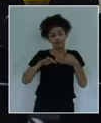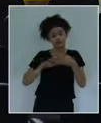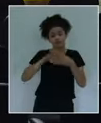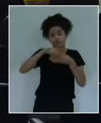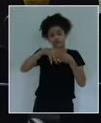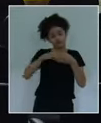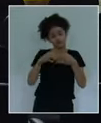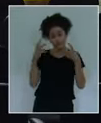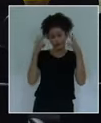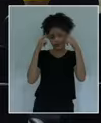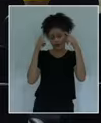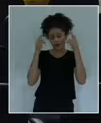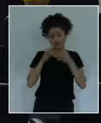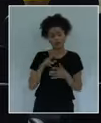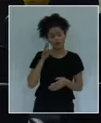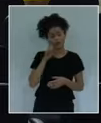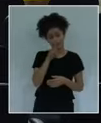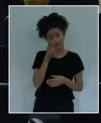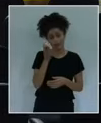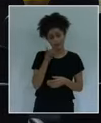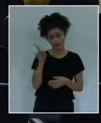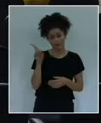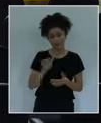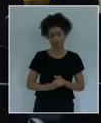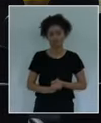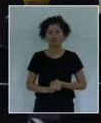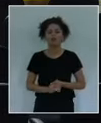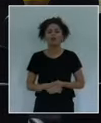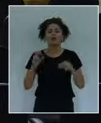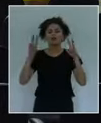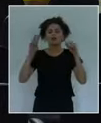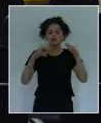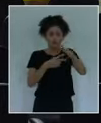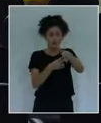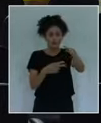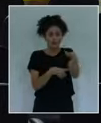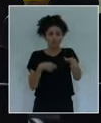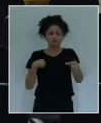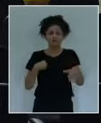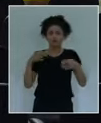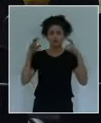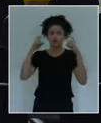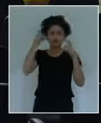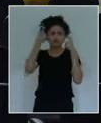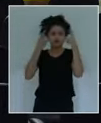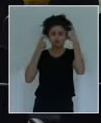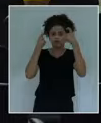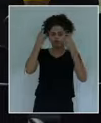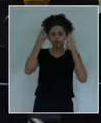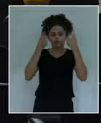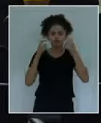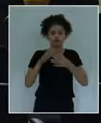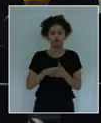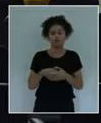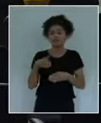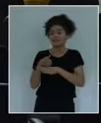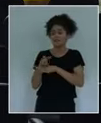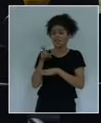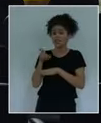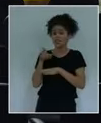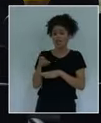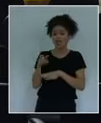Eu vi foi isso lá. De modo assim, sobre as pontes, eu fiquei preocupado, quando nós fomos recorrer ao prefeito por algumas, que